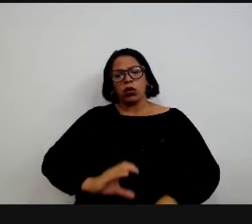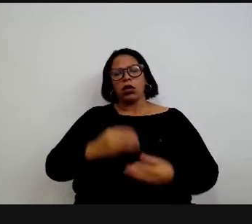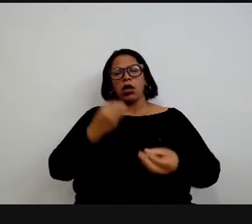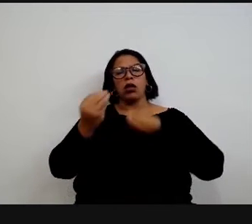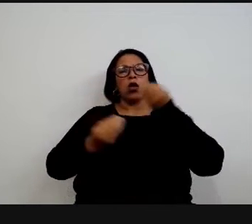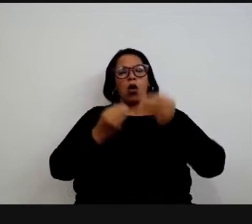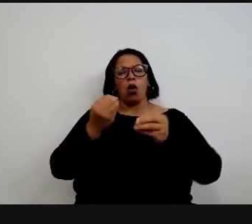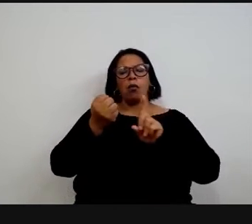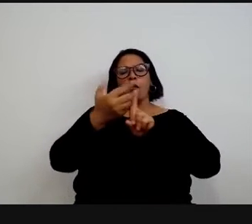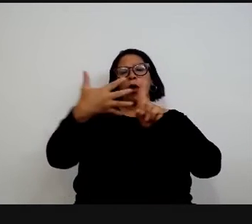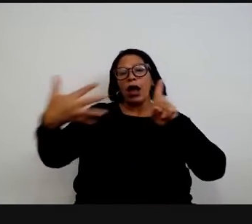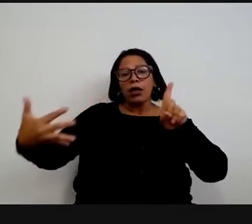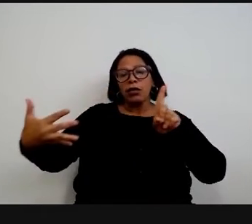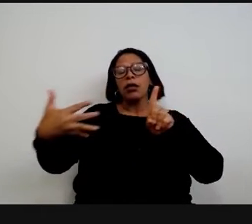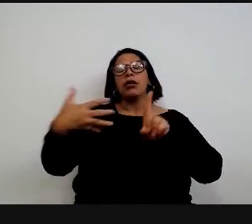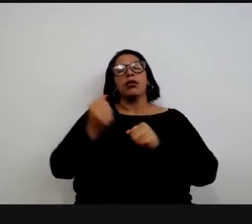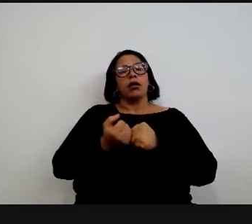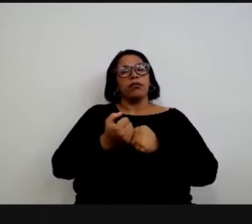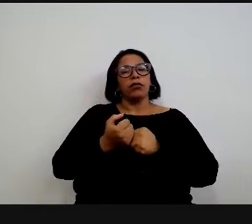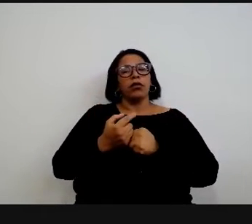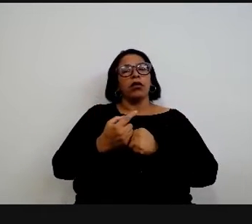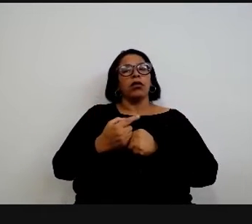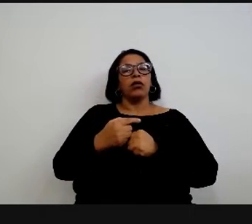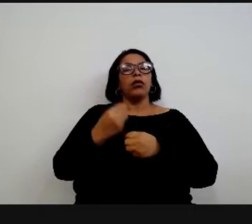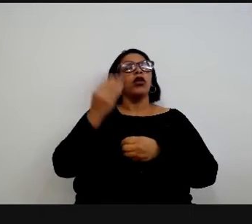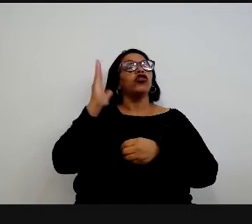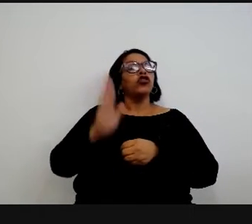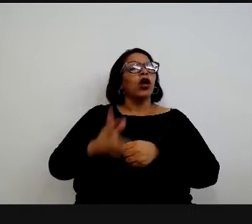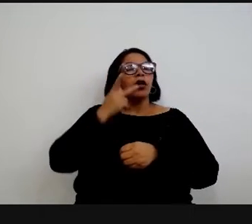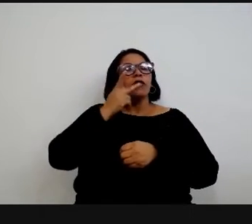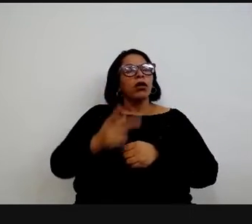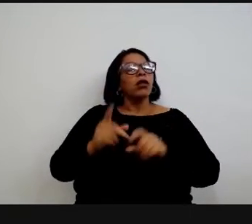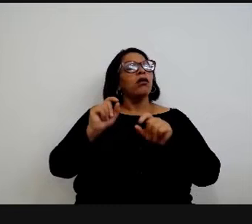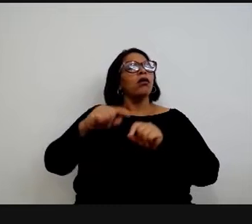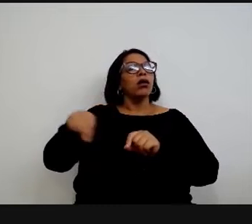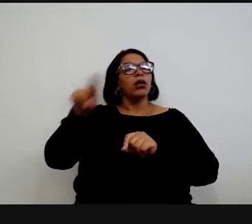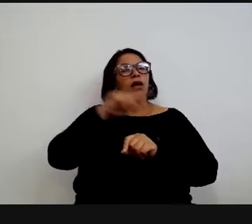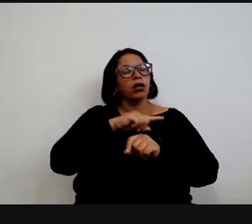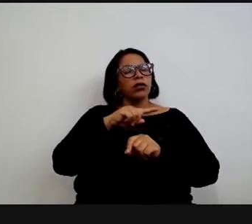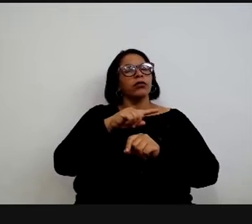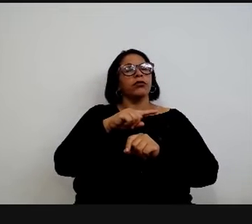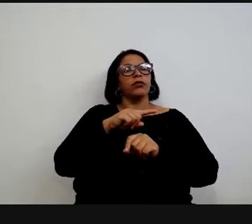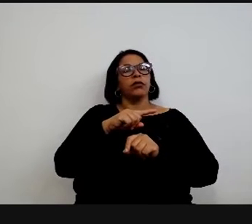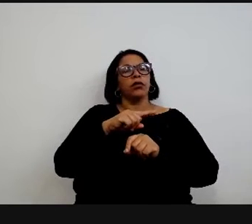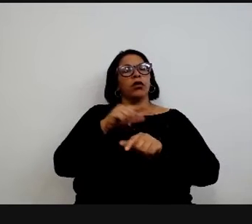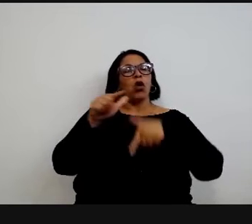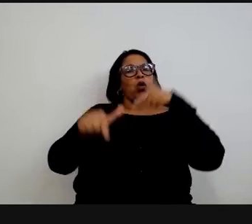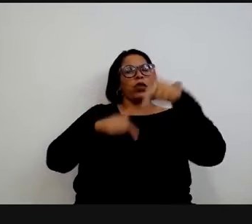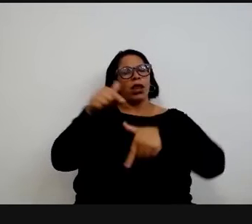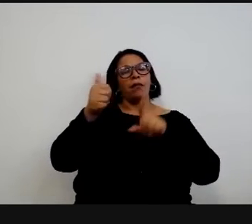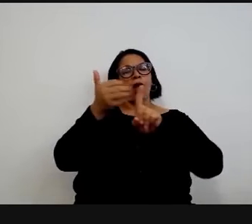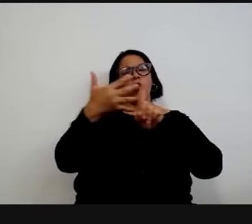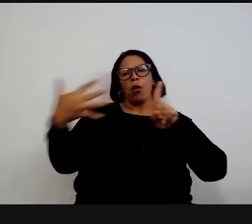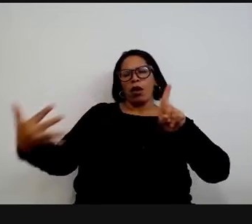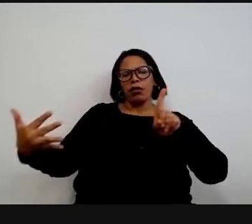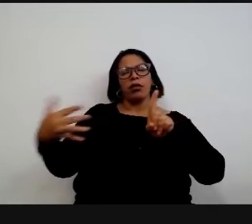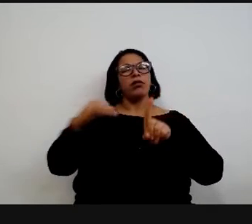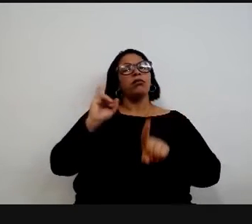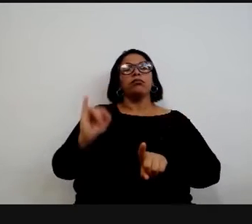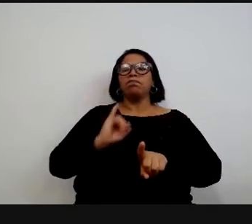Léo, com toda a extensão. Na verdade, foi um ponto que Léo, inclusive, ressaltou bastante, né? Esse trabalho com a extensão.